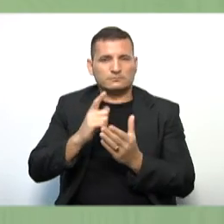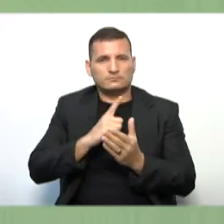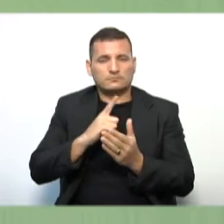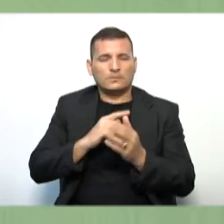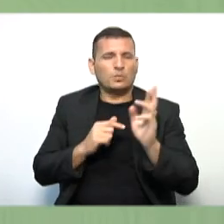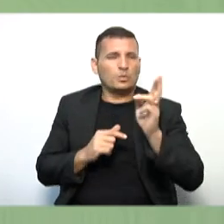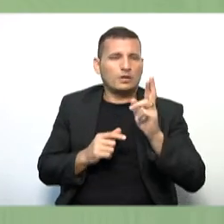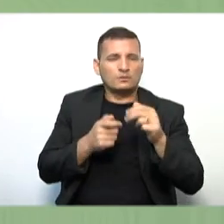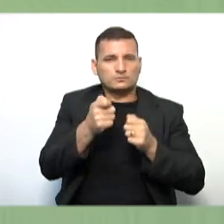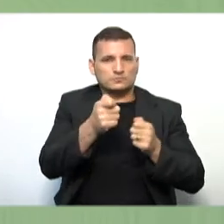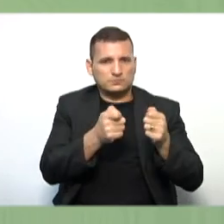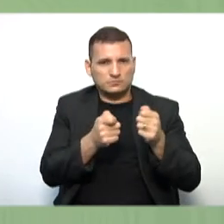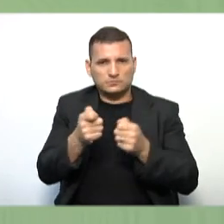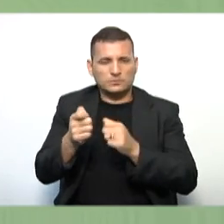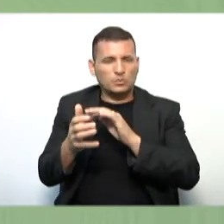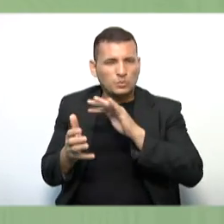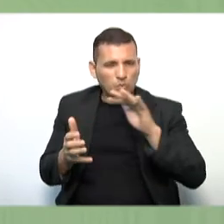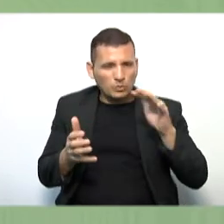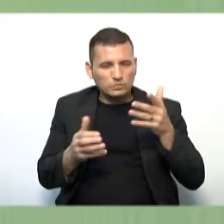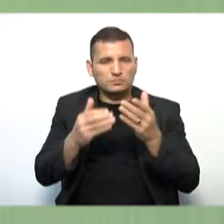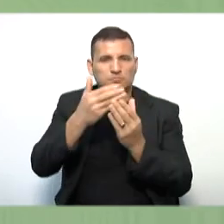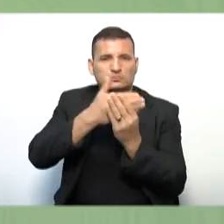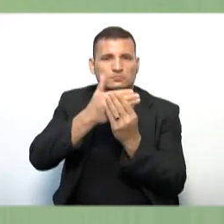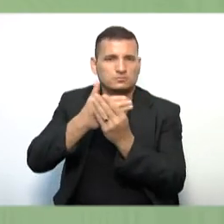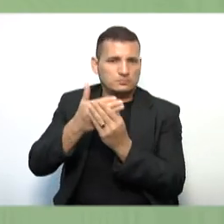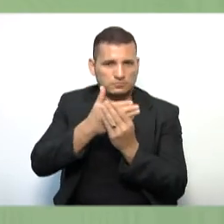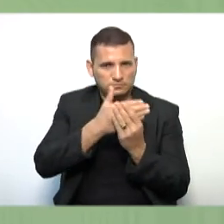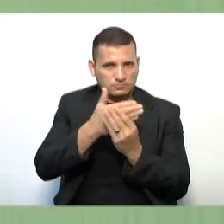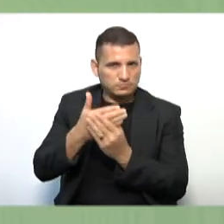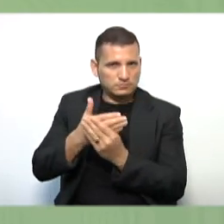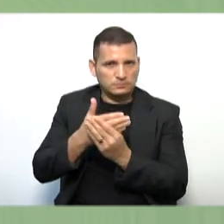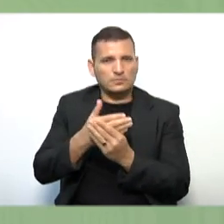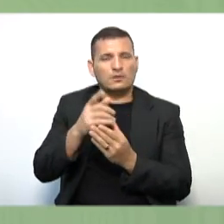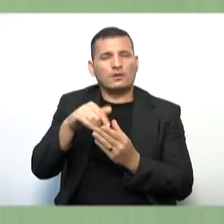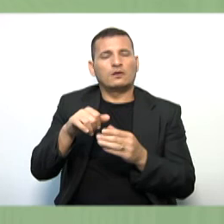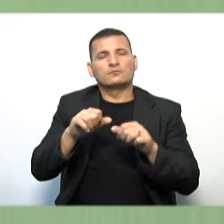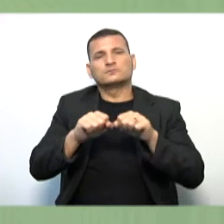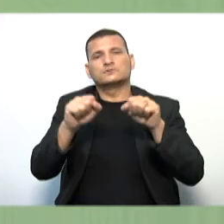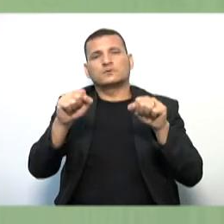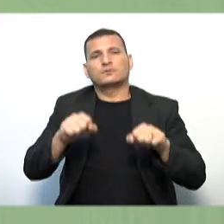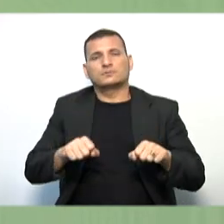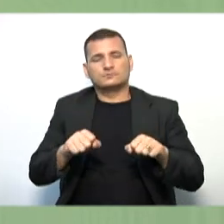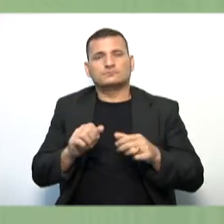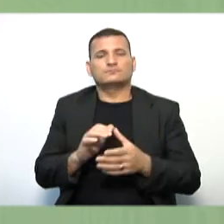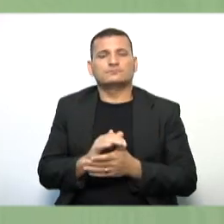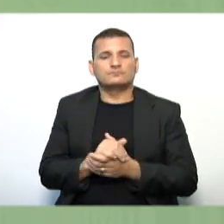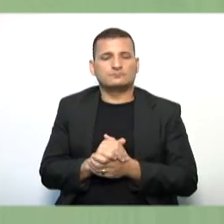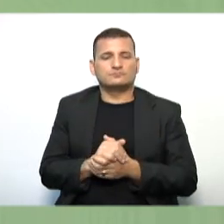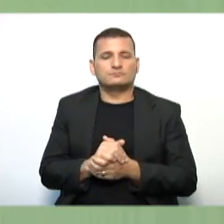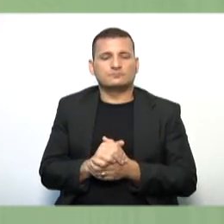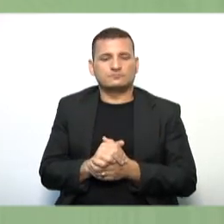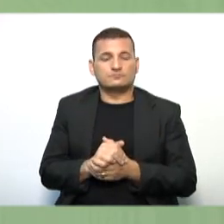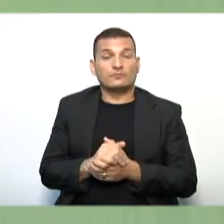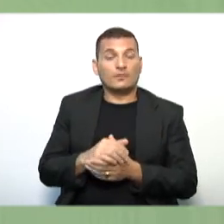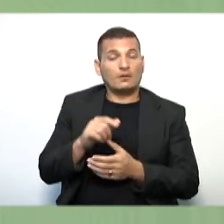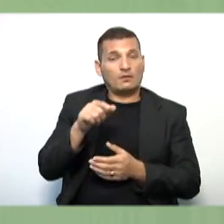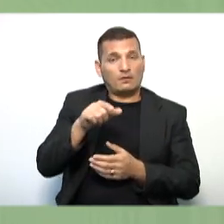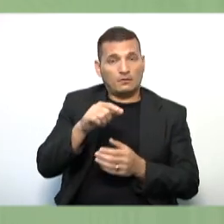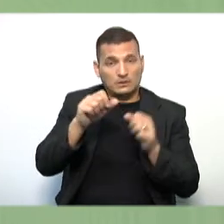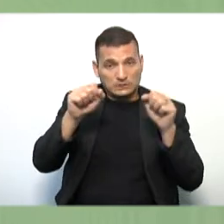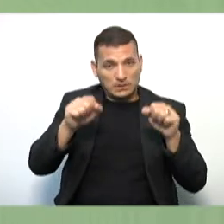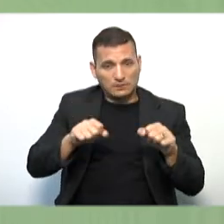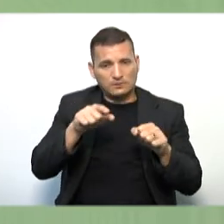quem gerencia tudo isso, esses arquivos, essas pastas, é um sistema de arquivos, ok? Ele que vai dar